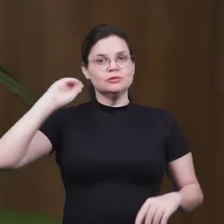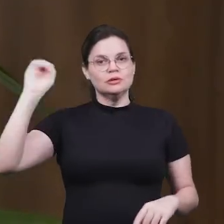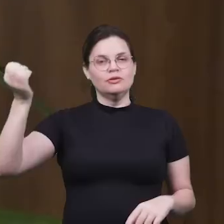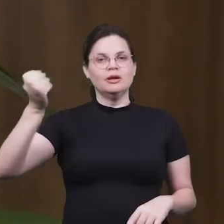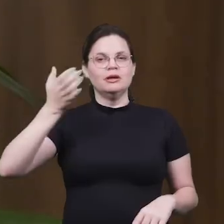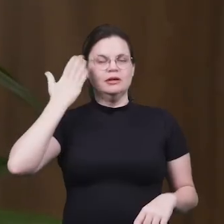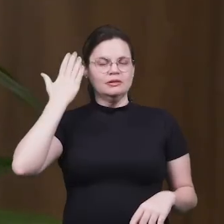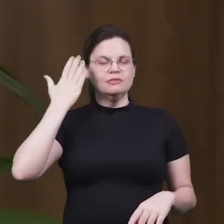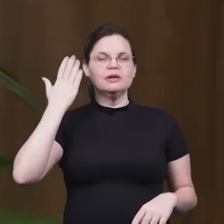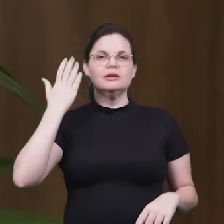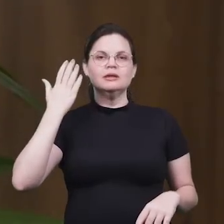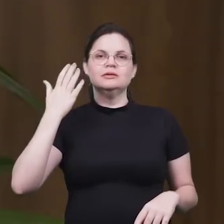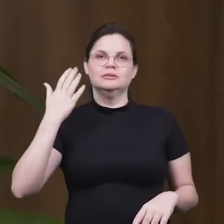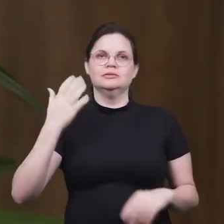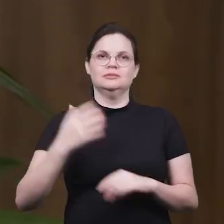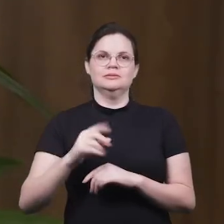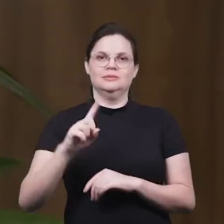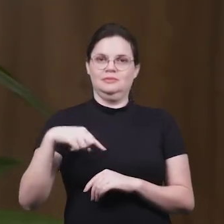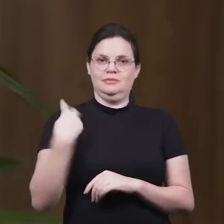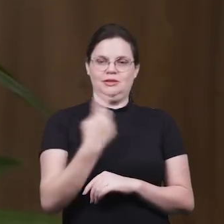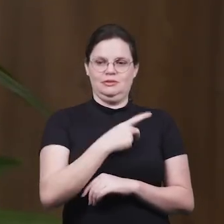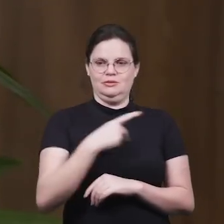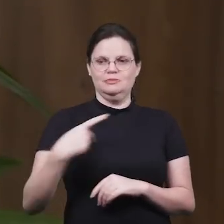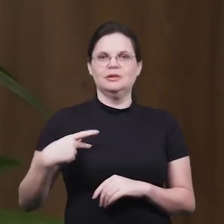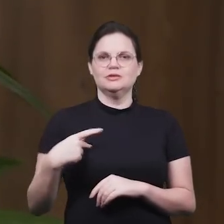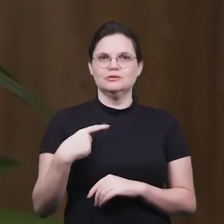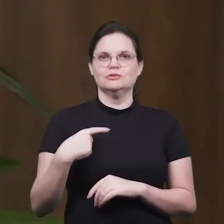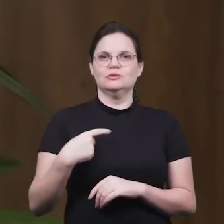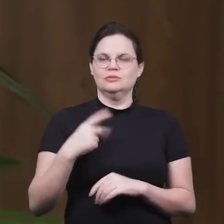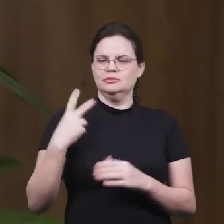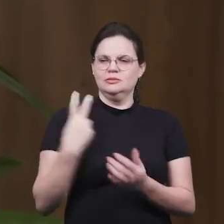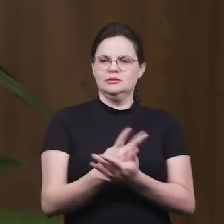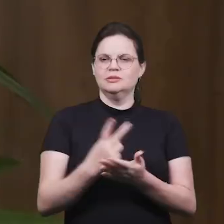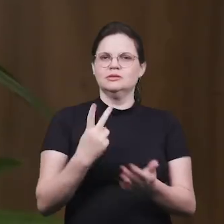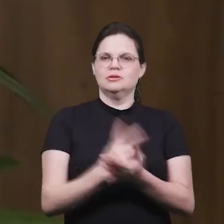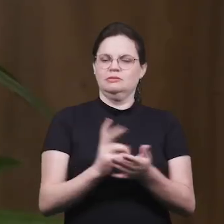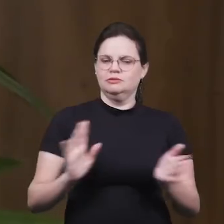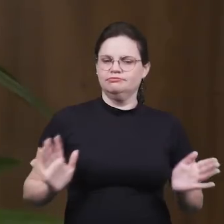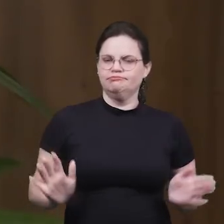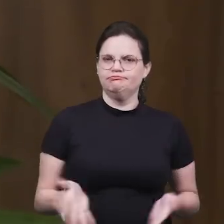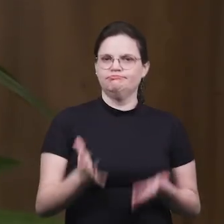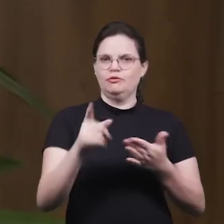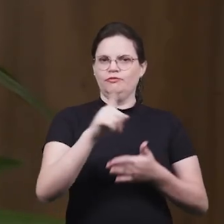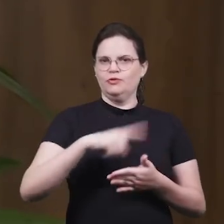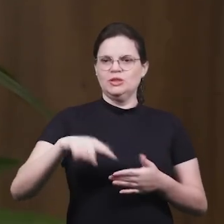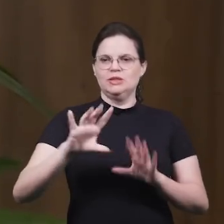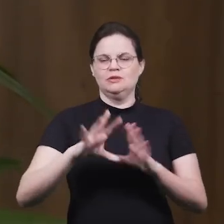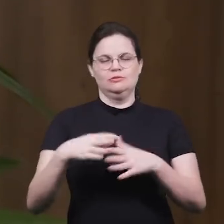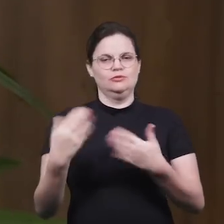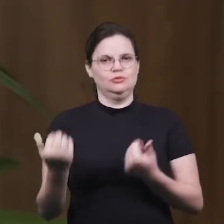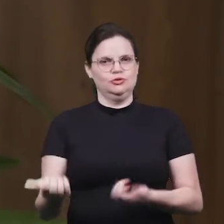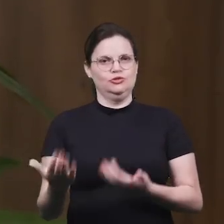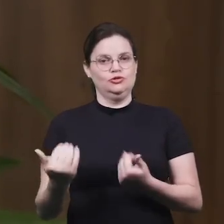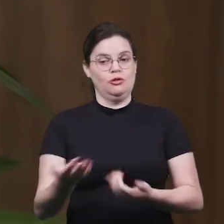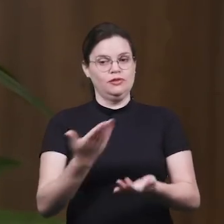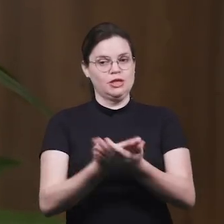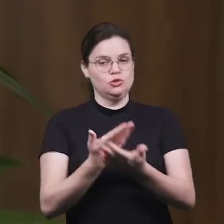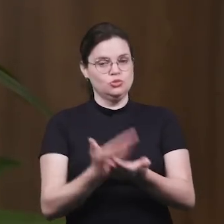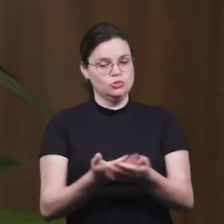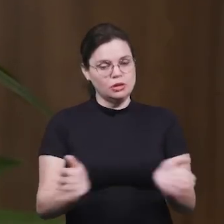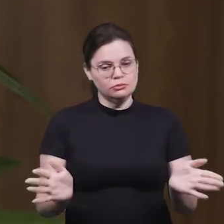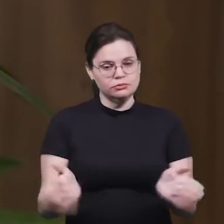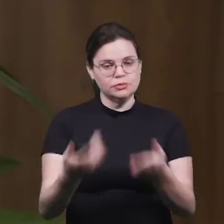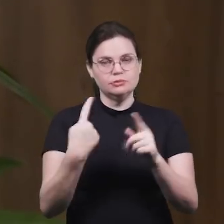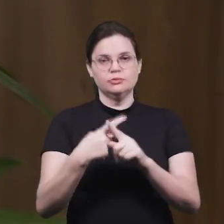revelado para nós pastores da obra, para sempre encorajar os jovens a estudar, porque o Senhor quer os